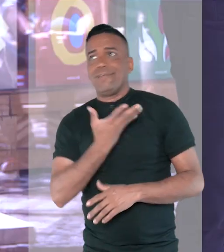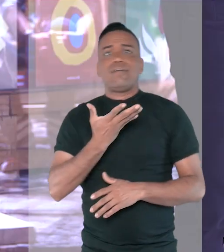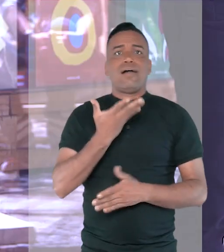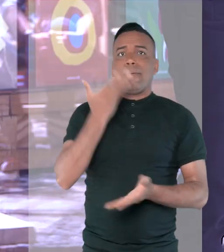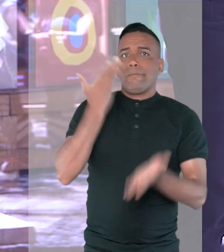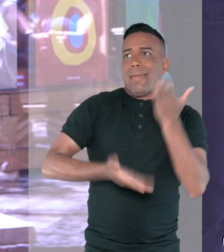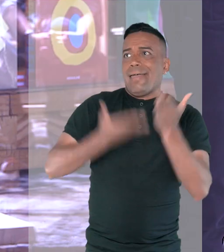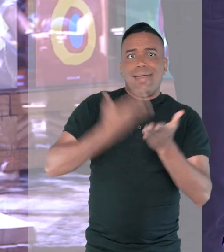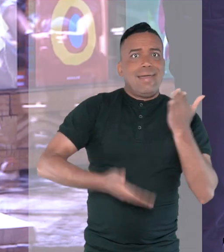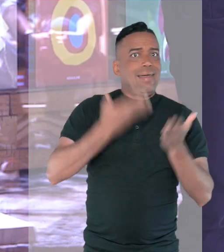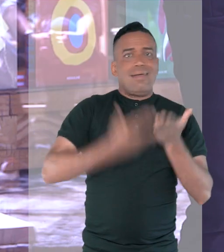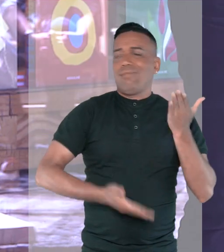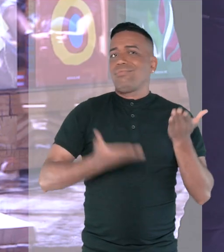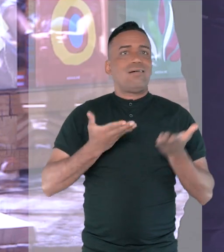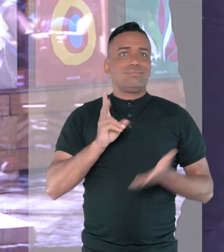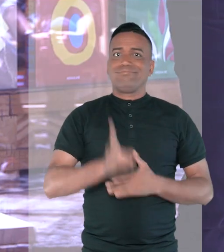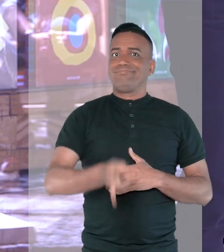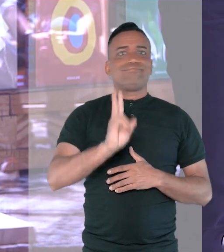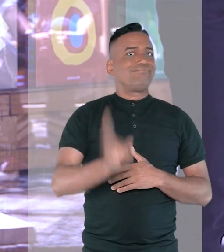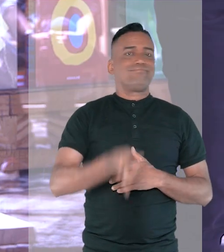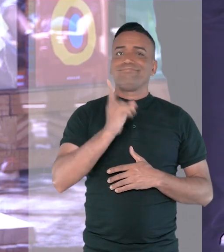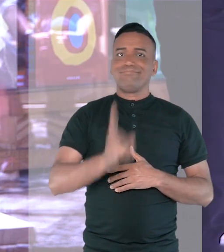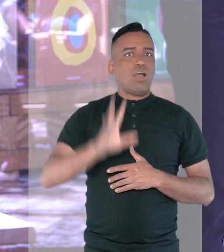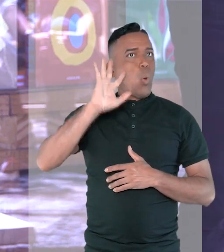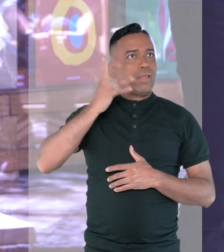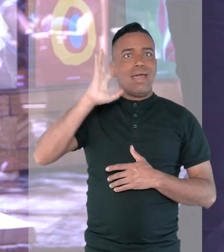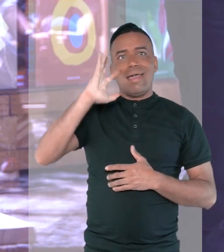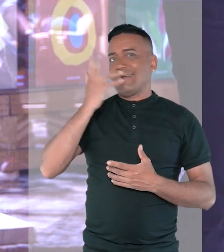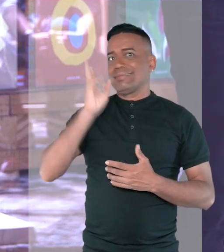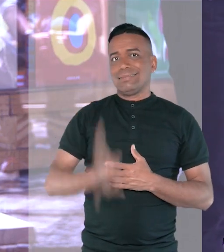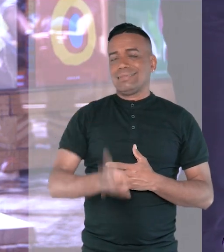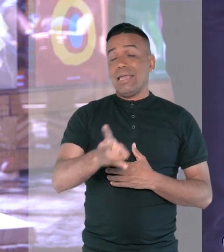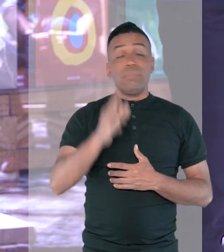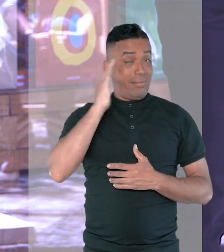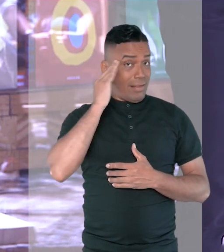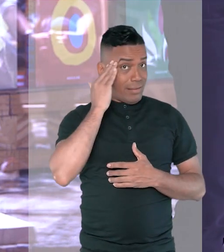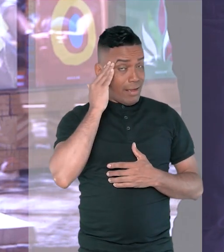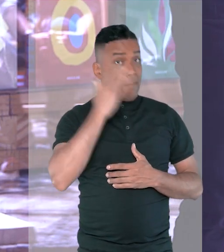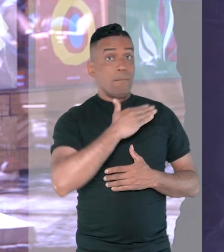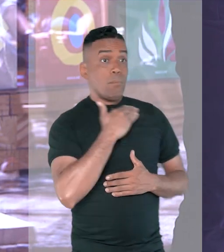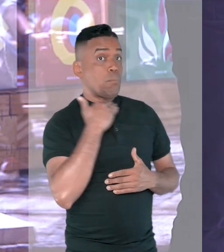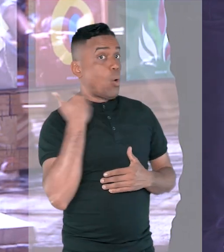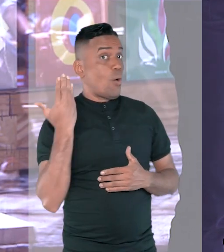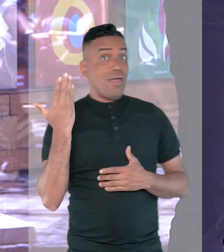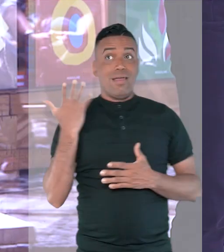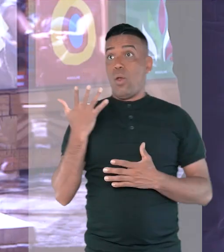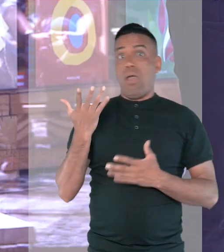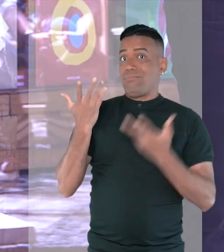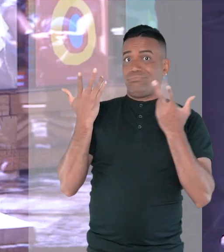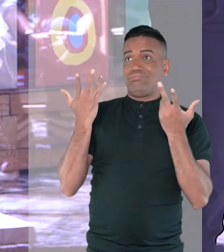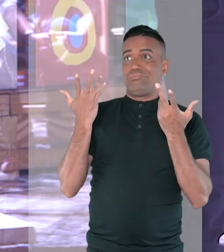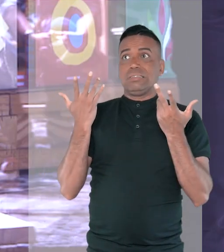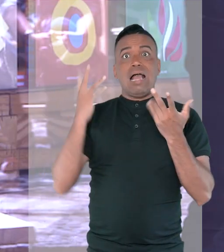gente lide com perdas com uma constância que parece uma coisa muito ordinária. E apesar de eu entender que morrer não é